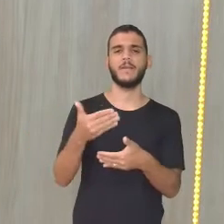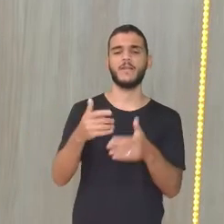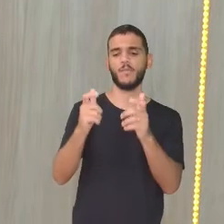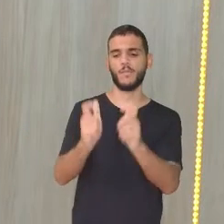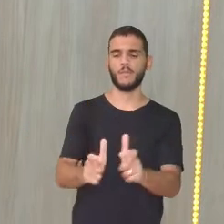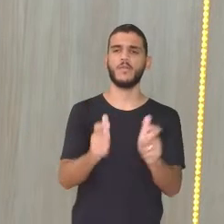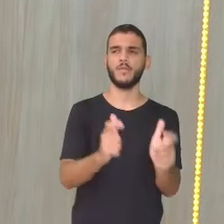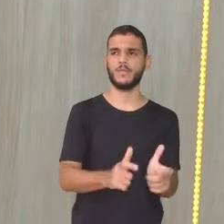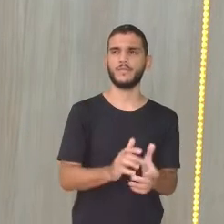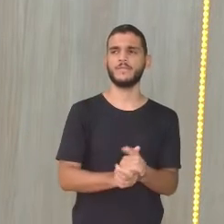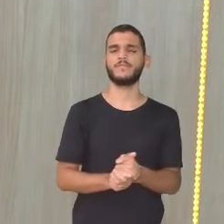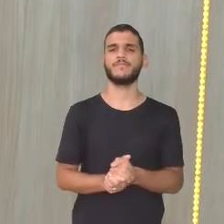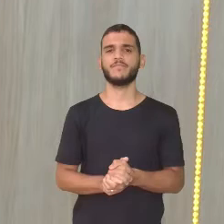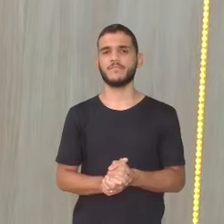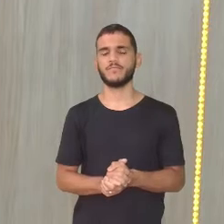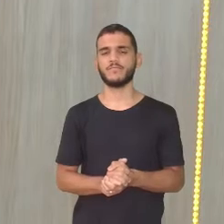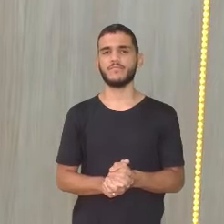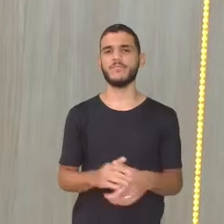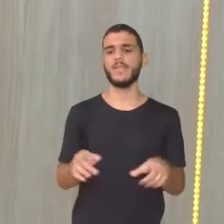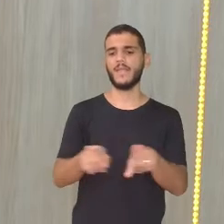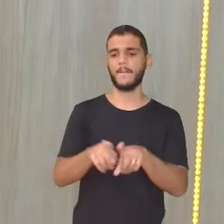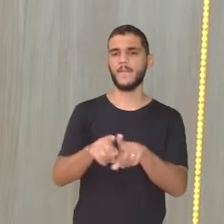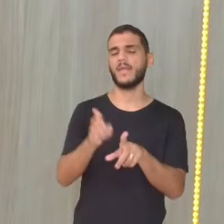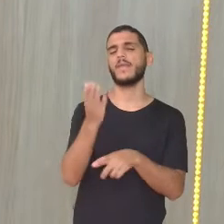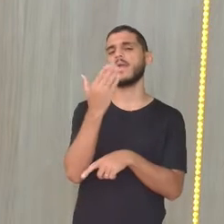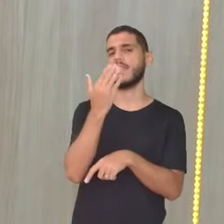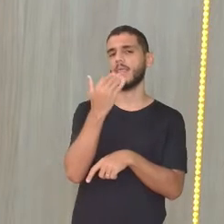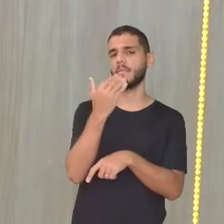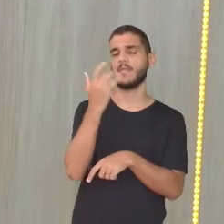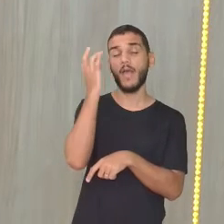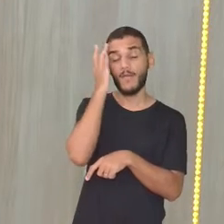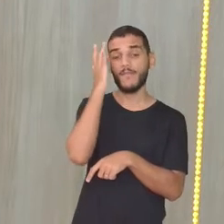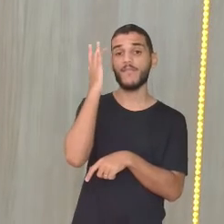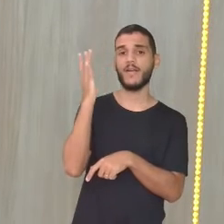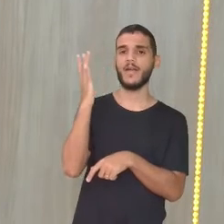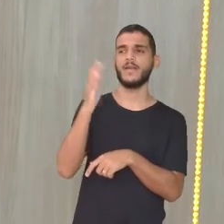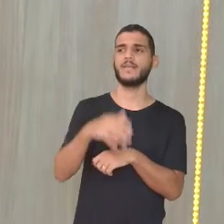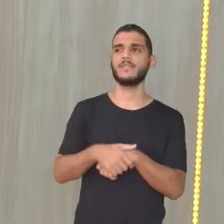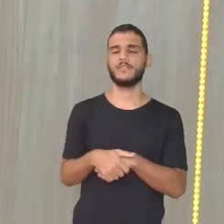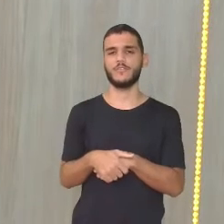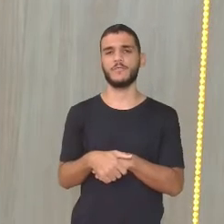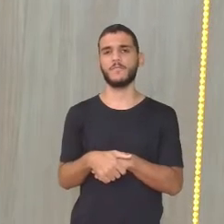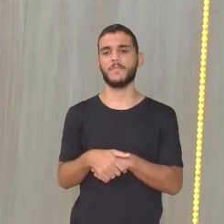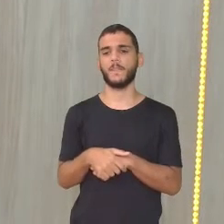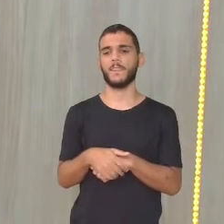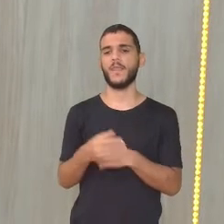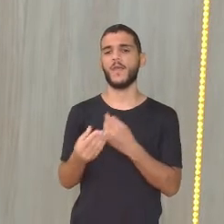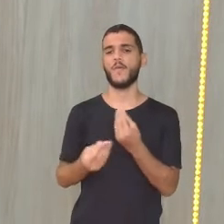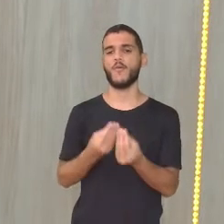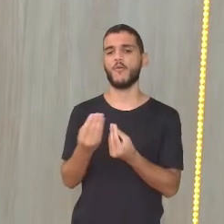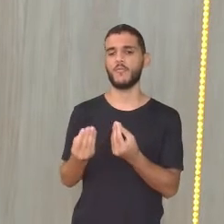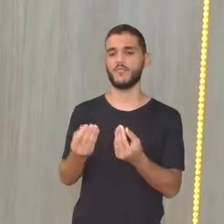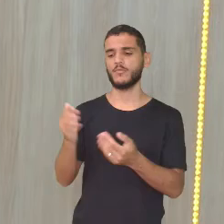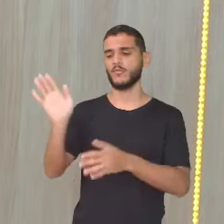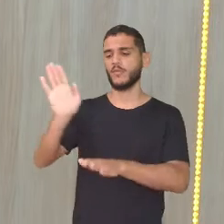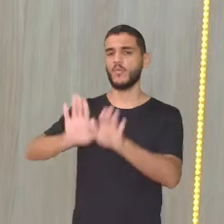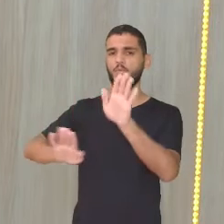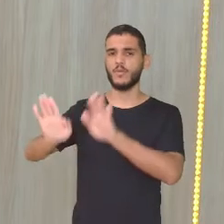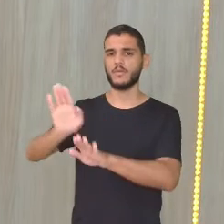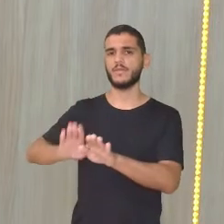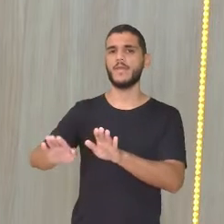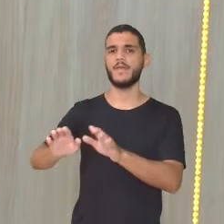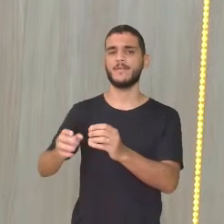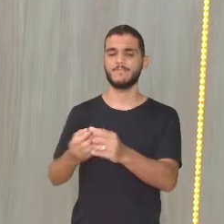lugares, né? Retirar alimento de forma mais eficiente, domesticar as plantas, domesticar